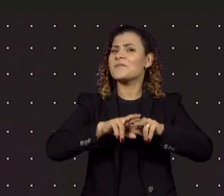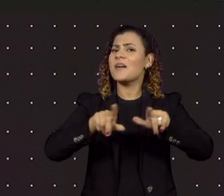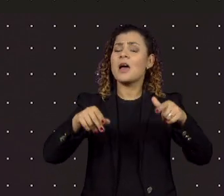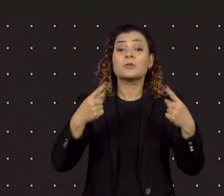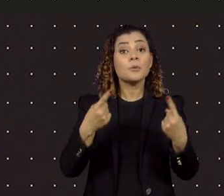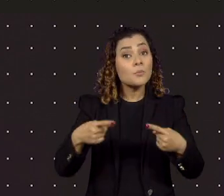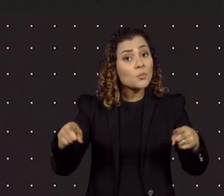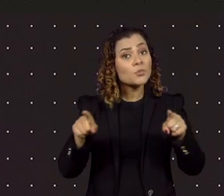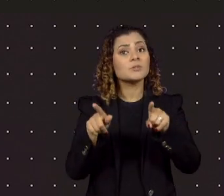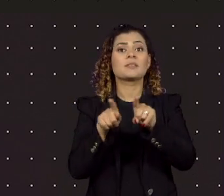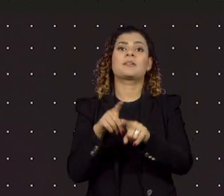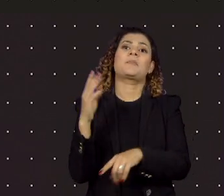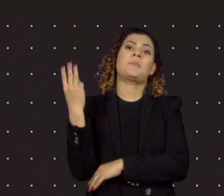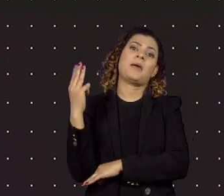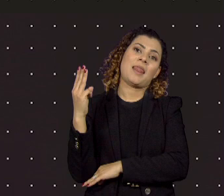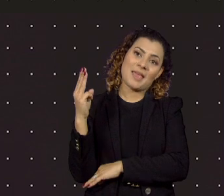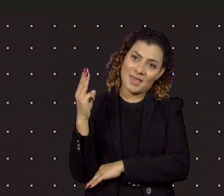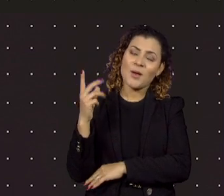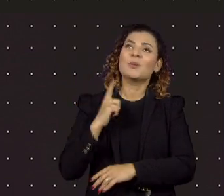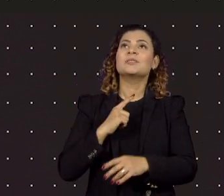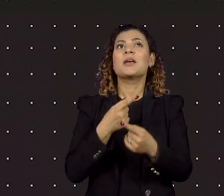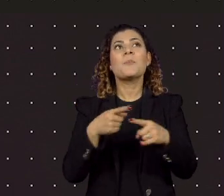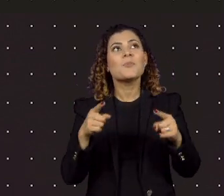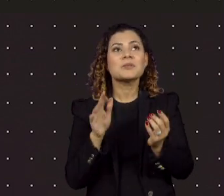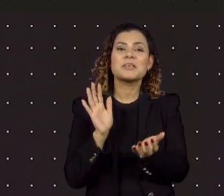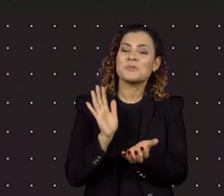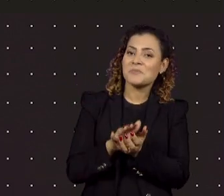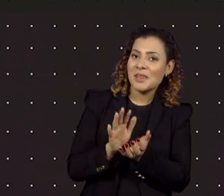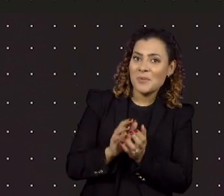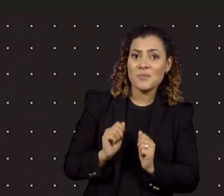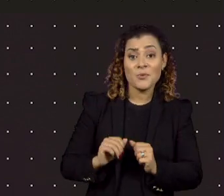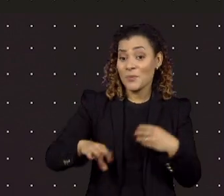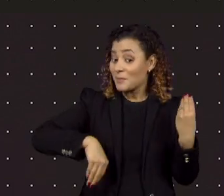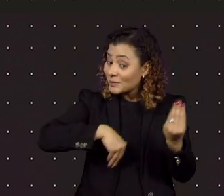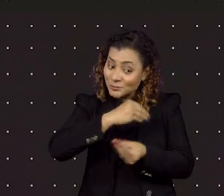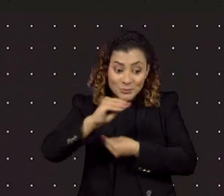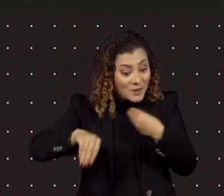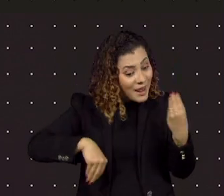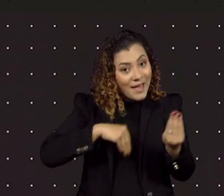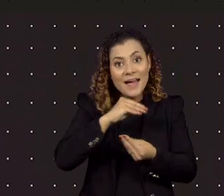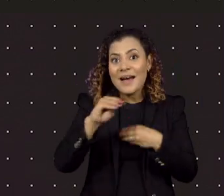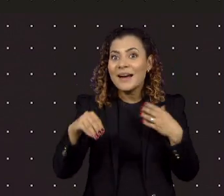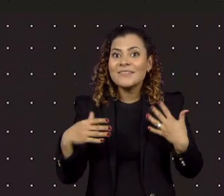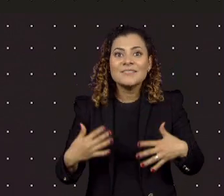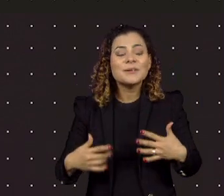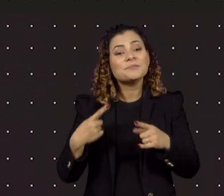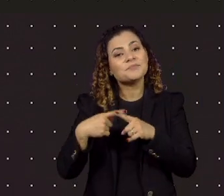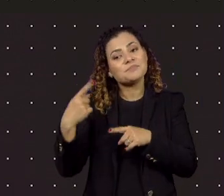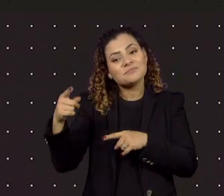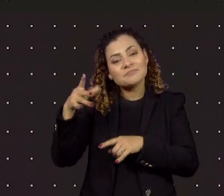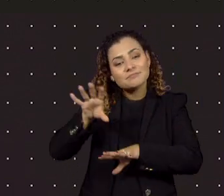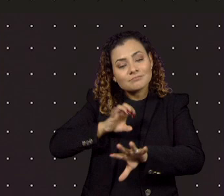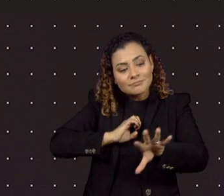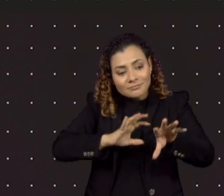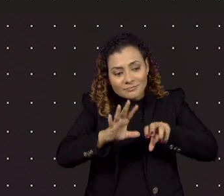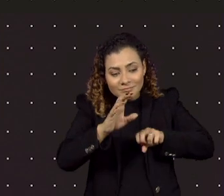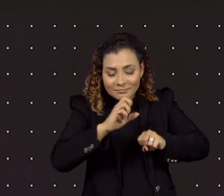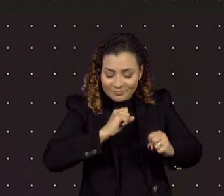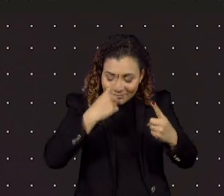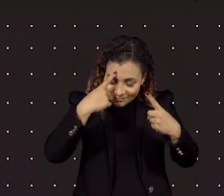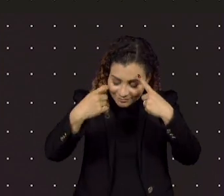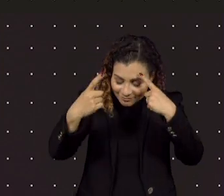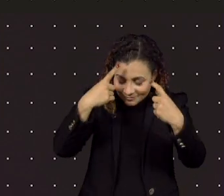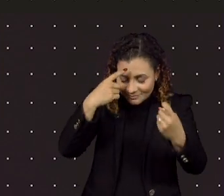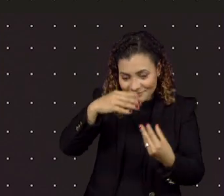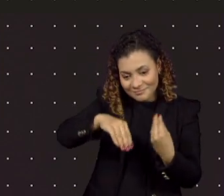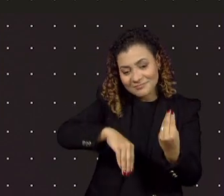música do Maranhão, tinha muita música de Pernambuco, tudo se misturava, porque as fontes, a fonte é a mesma, sabe?